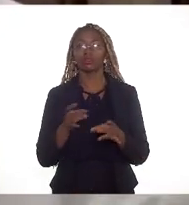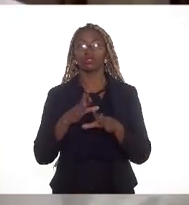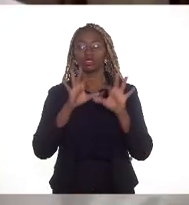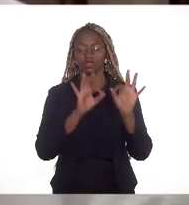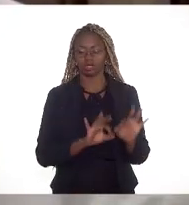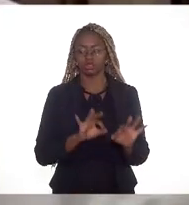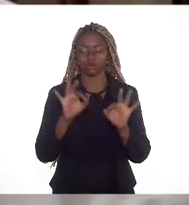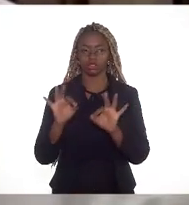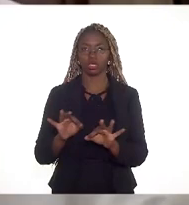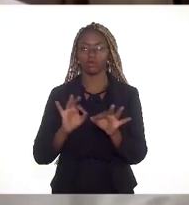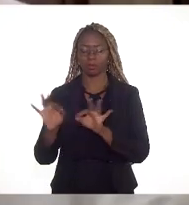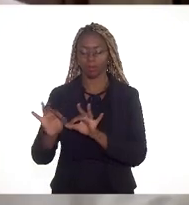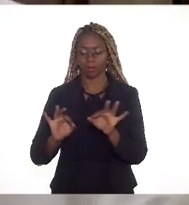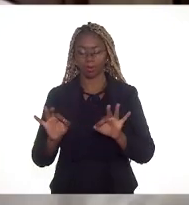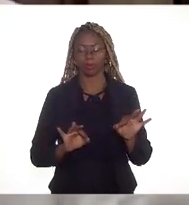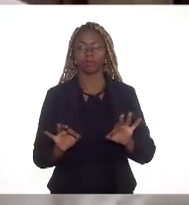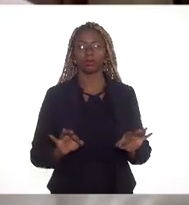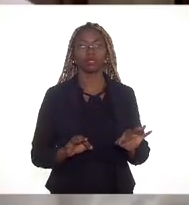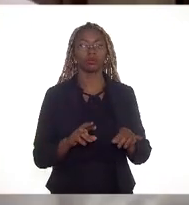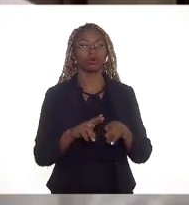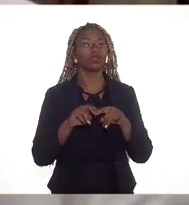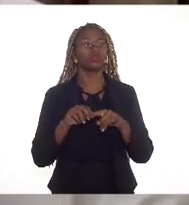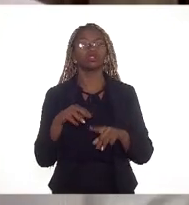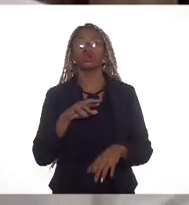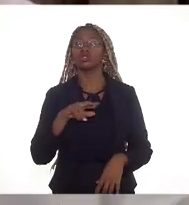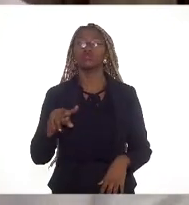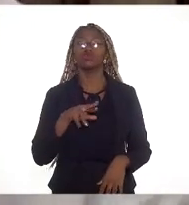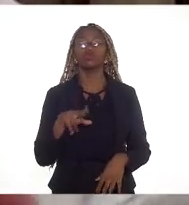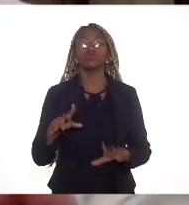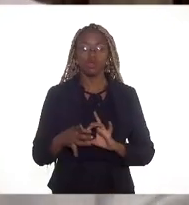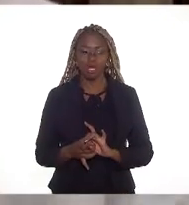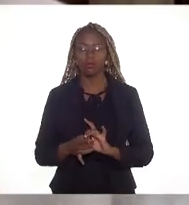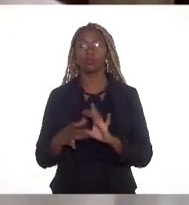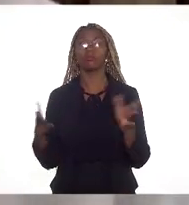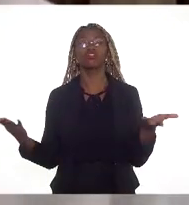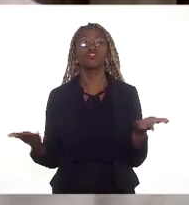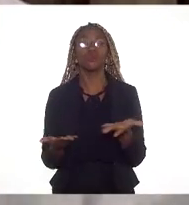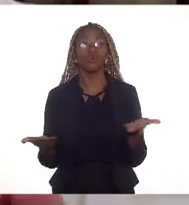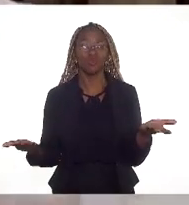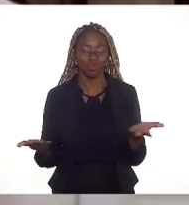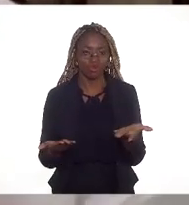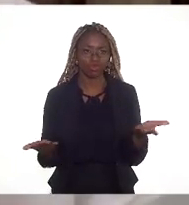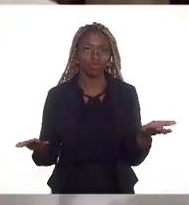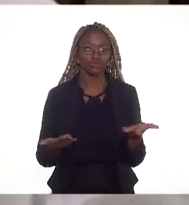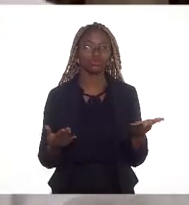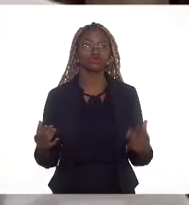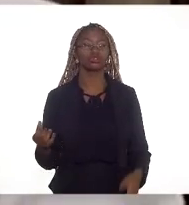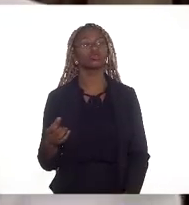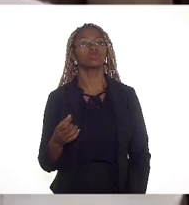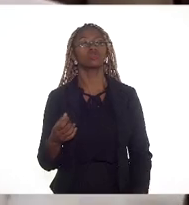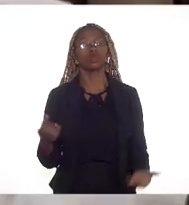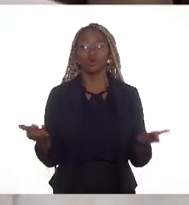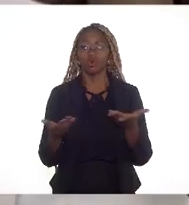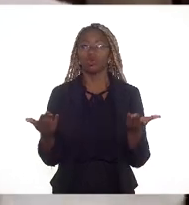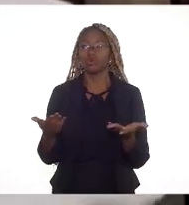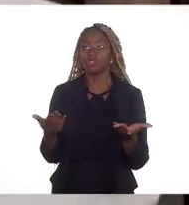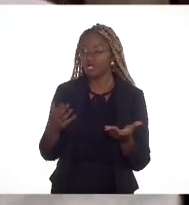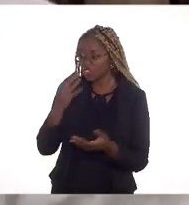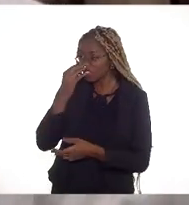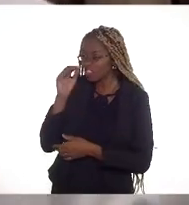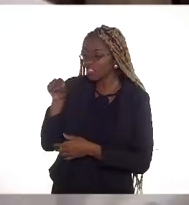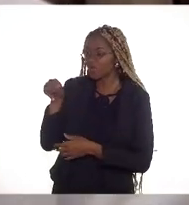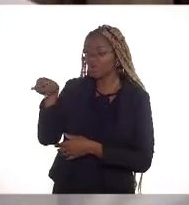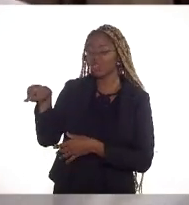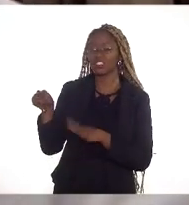acertadas e azeitadas, porque não nos é permitido hoje o não cumprimento daquilo que a